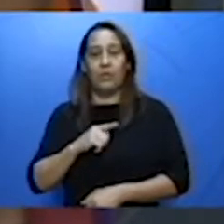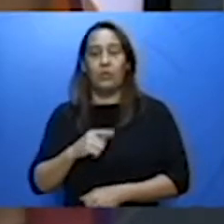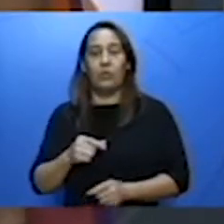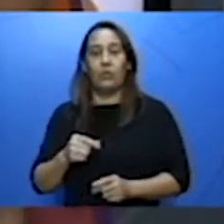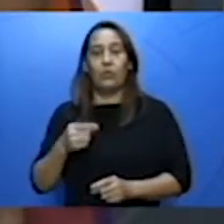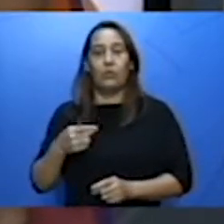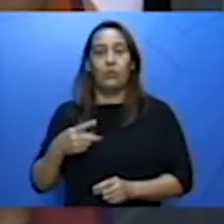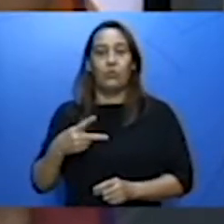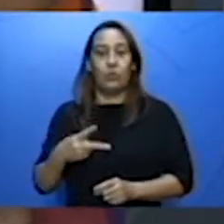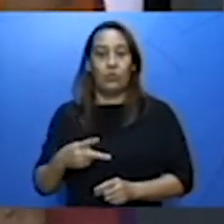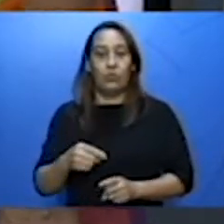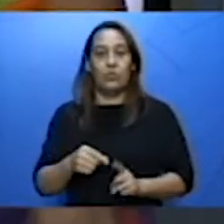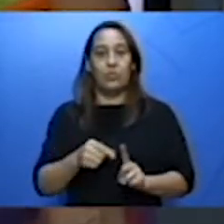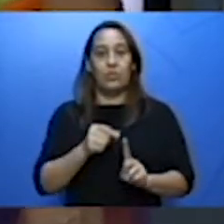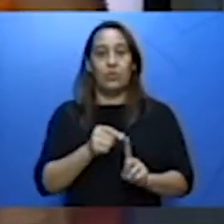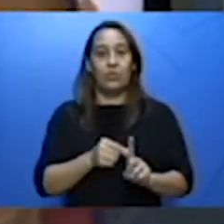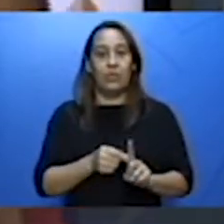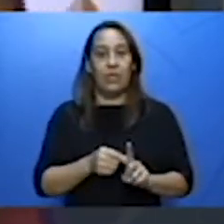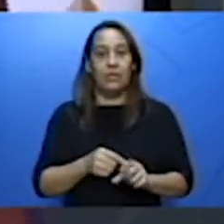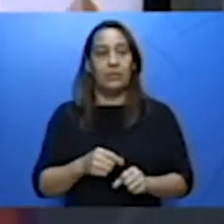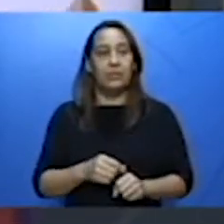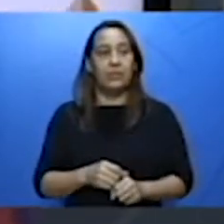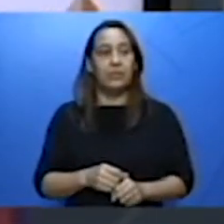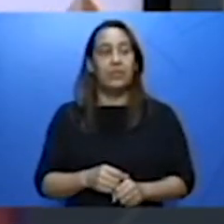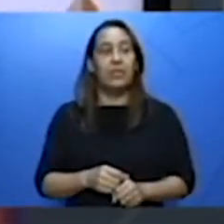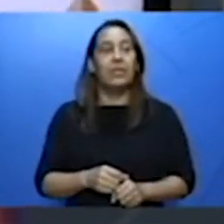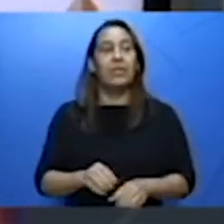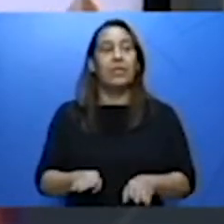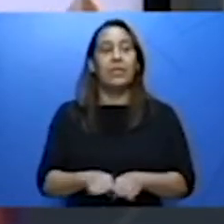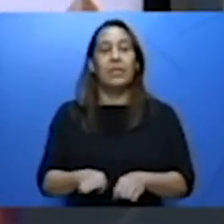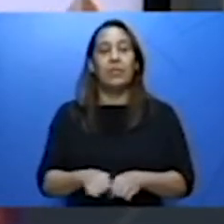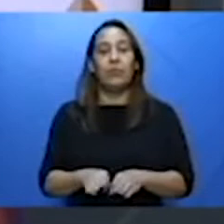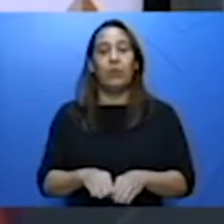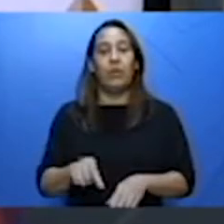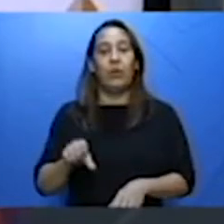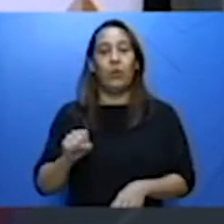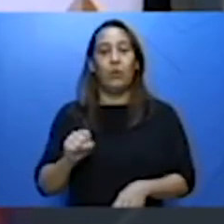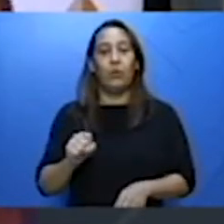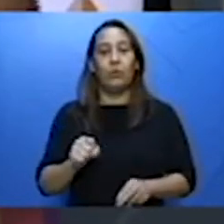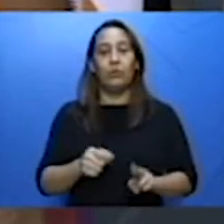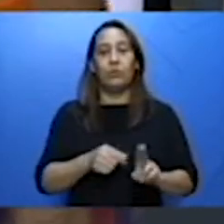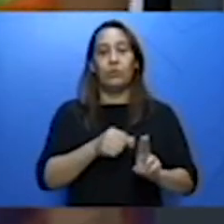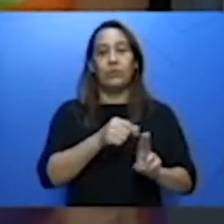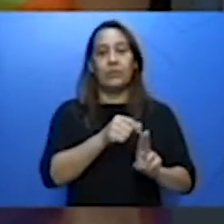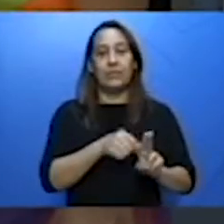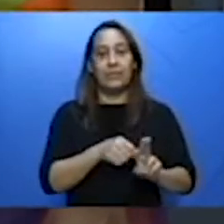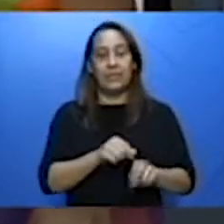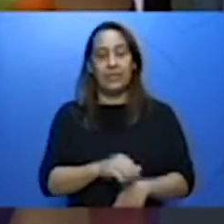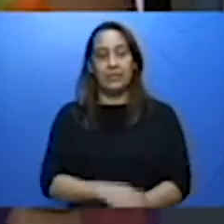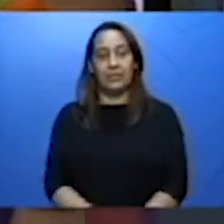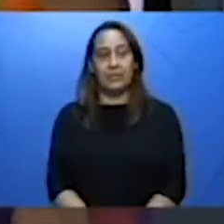tudo bem? Posso deixar assim? Responde aí para mim. E 8 dezenas.